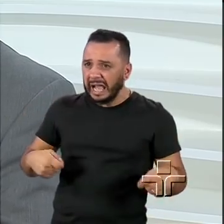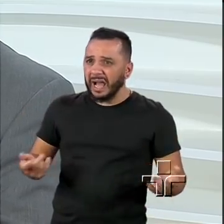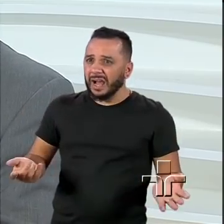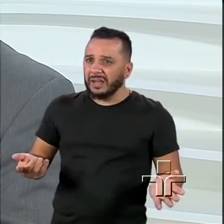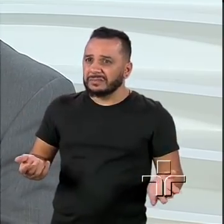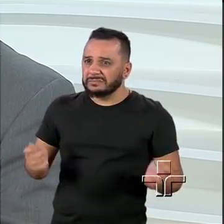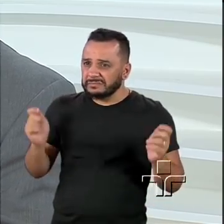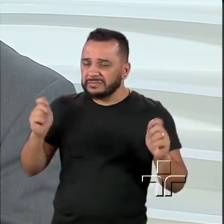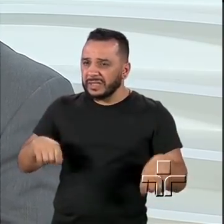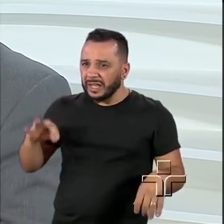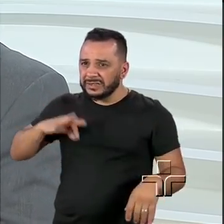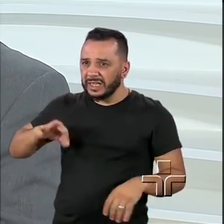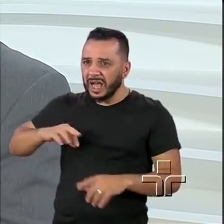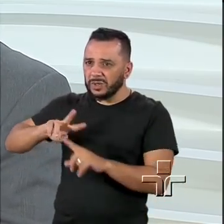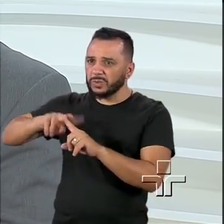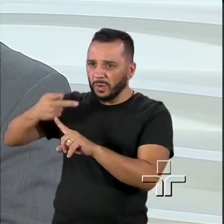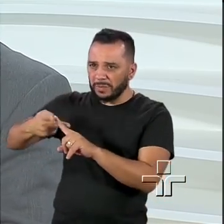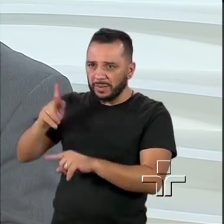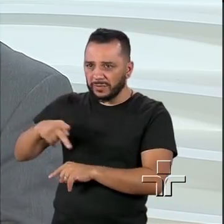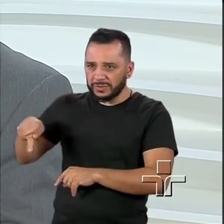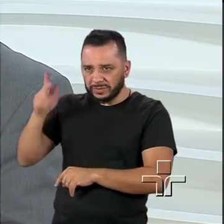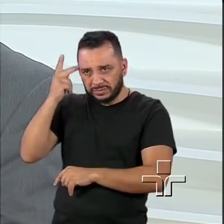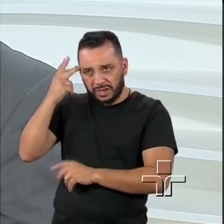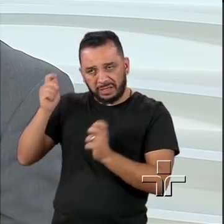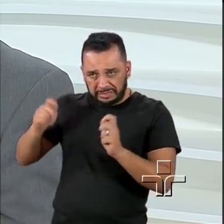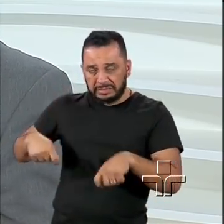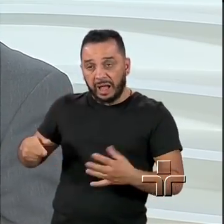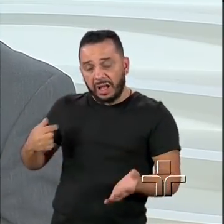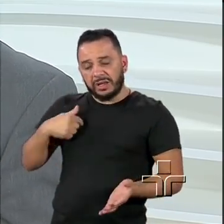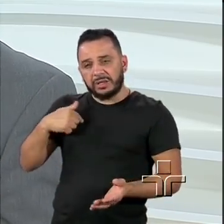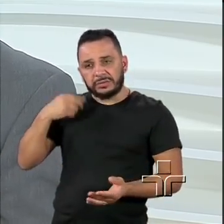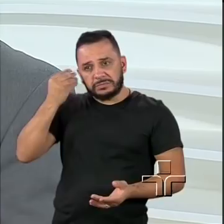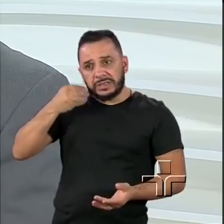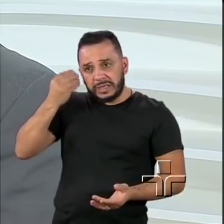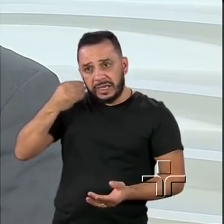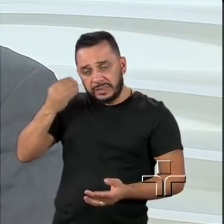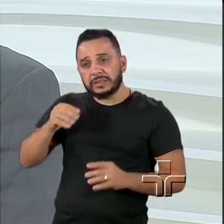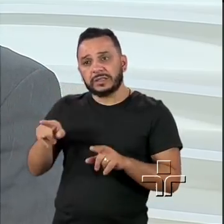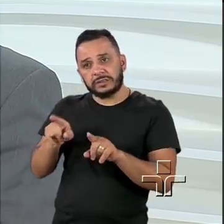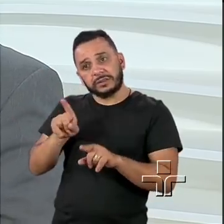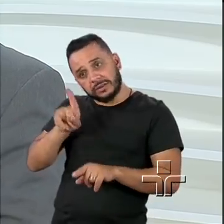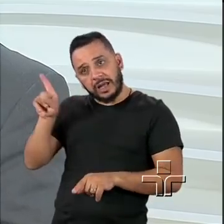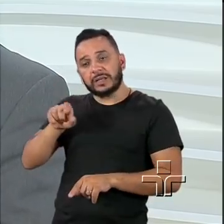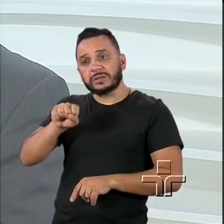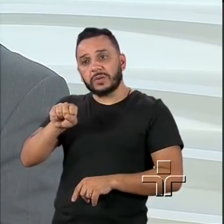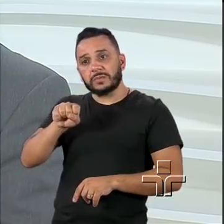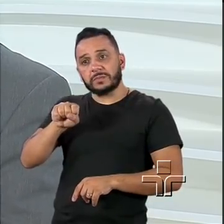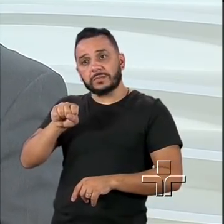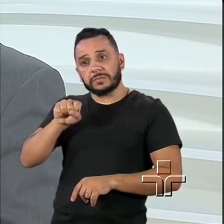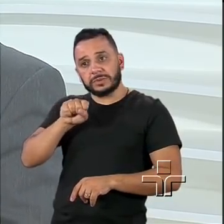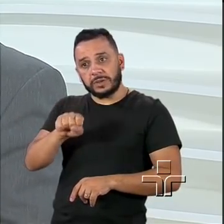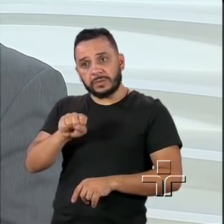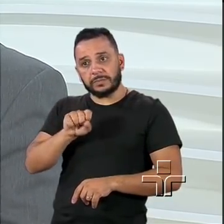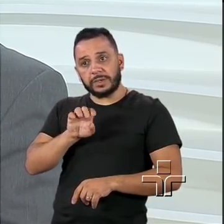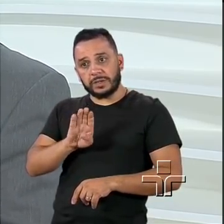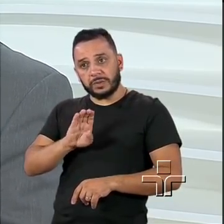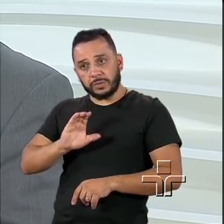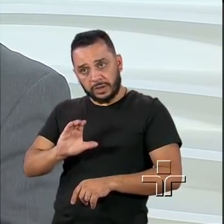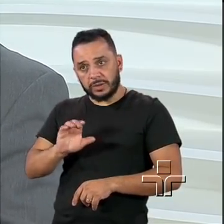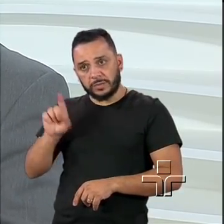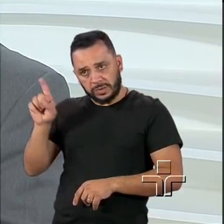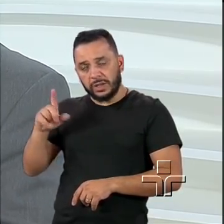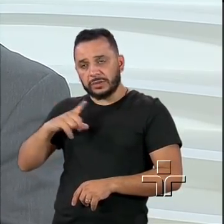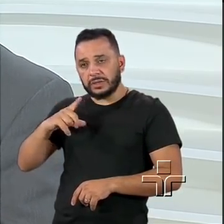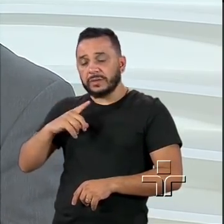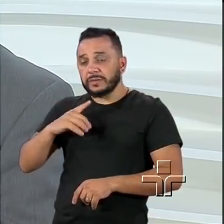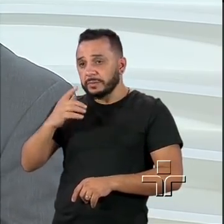fazer. Eu digo porque essa experiência eu desenvolvi lá em São Bernardo e fizemos. Eu digo para você, uma jornada de 30